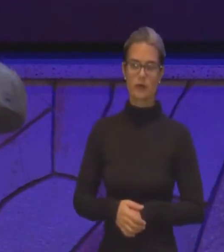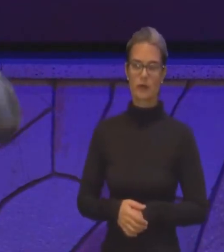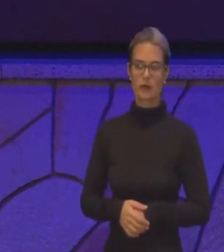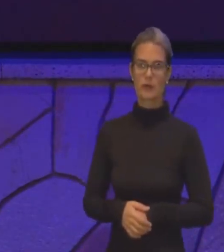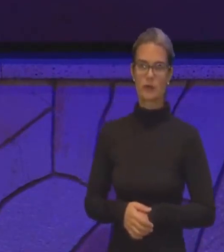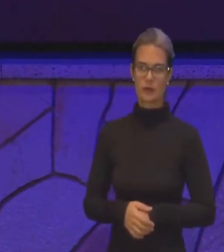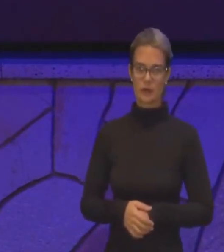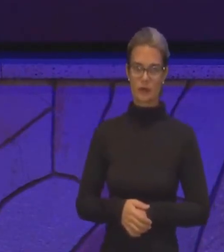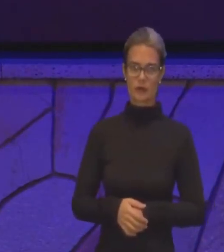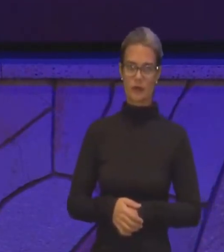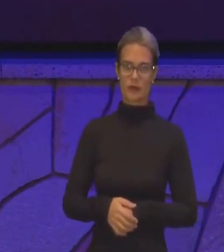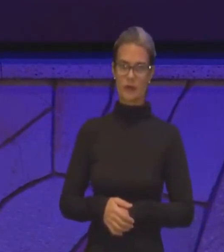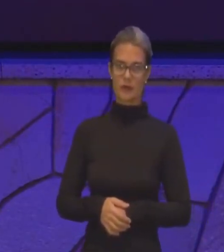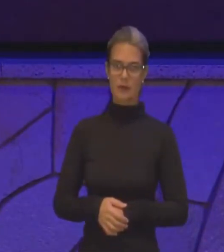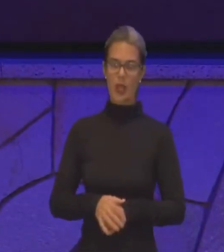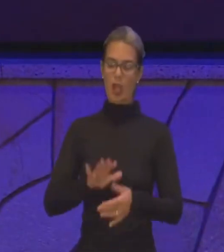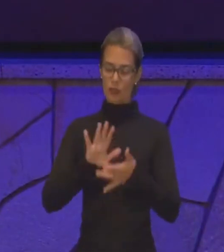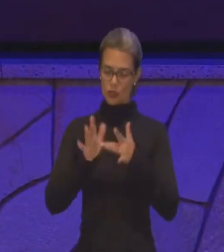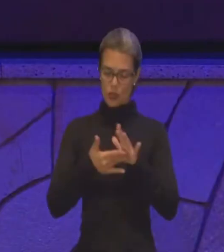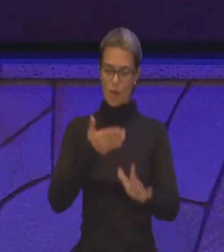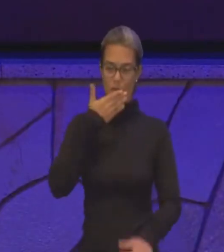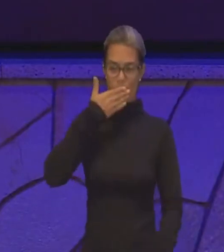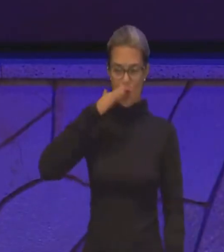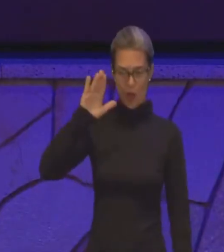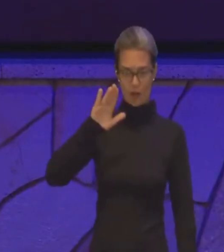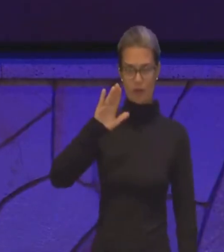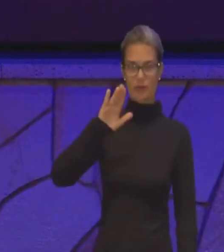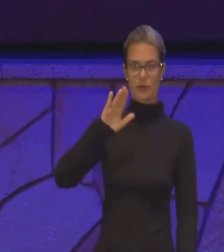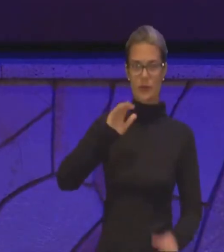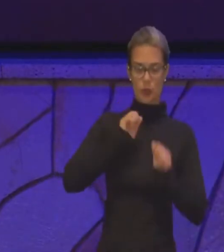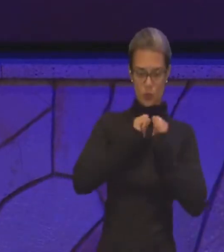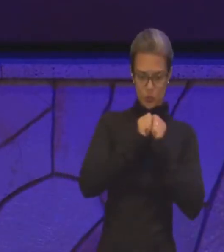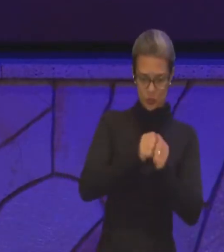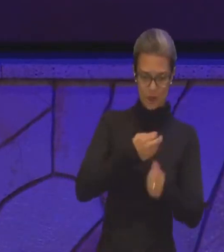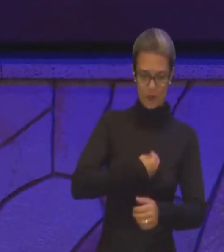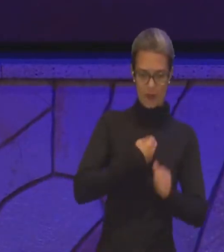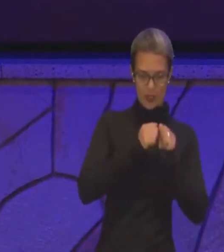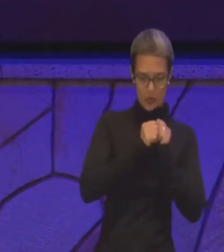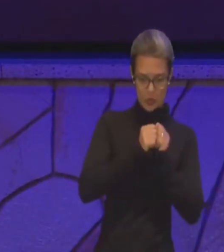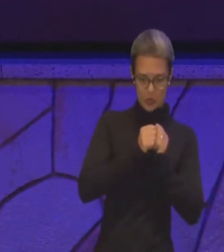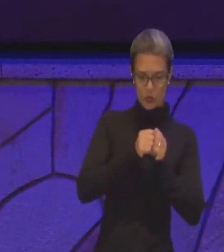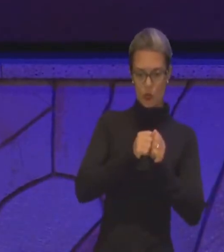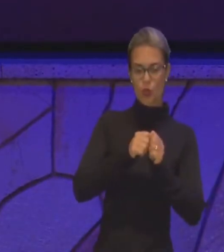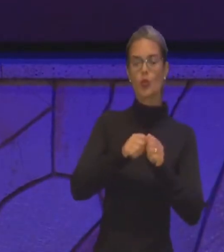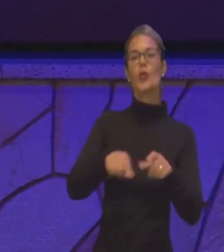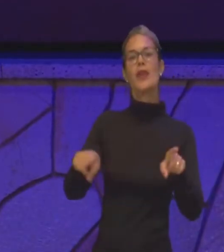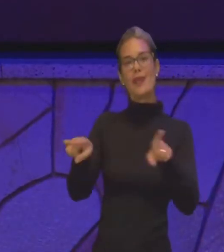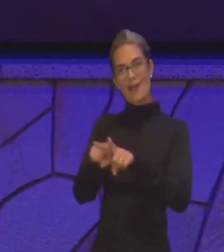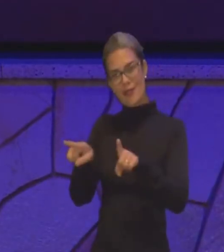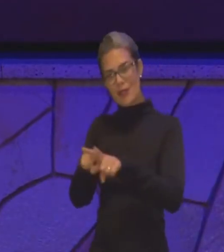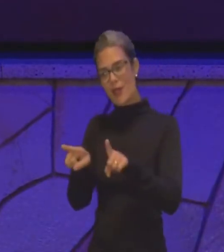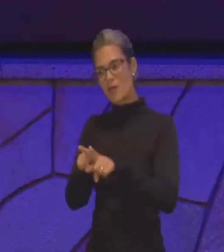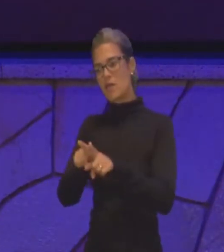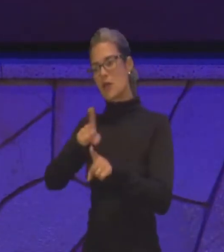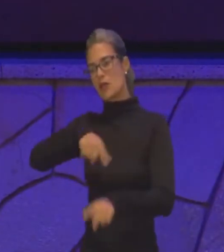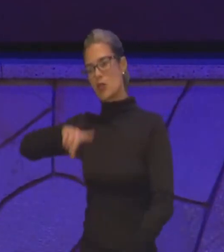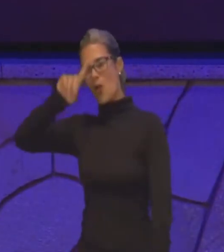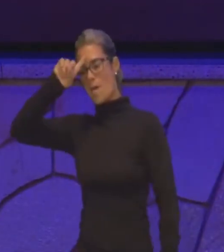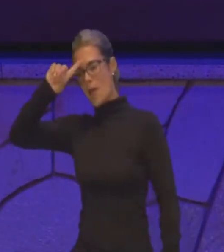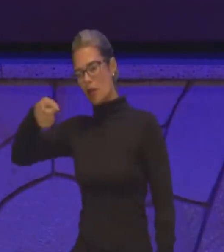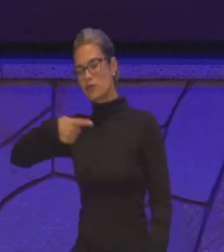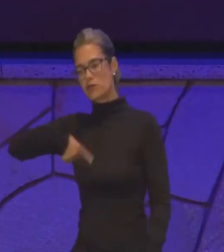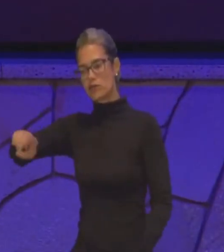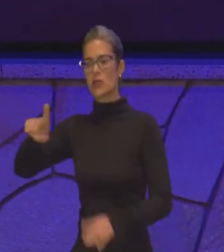e façam. E aqui está algo interessante nesse texto, porque para explicarmos esta verdade